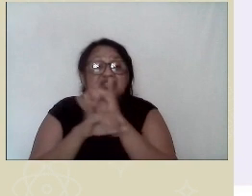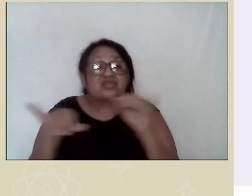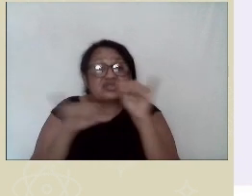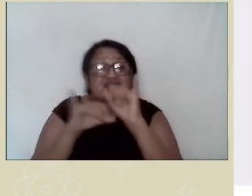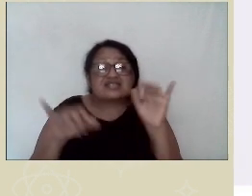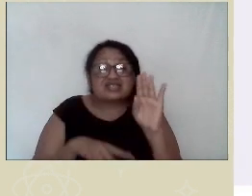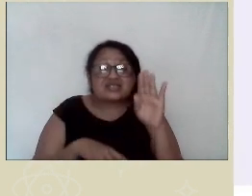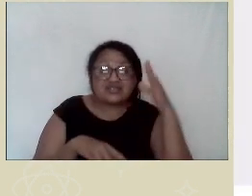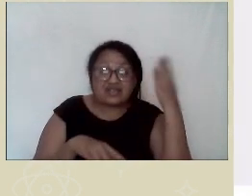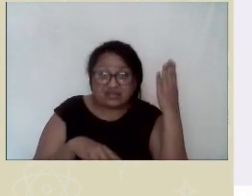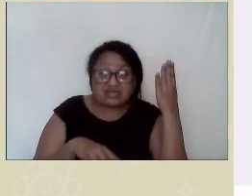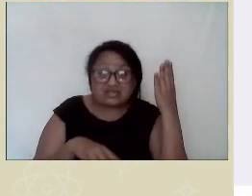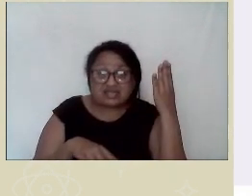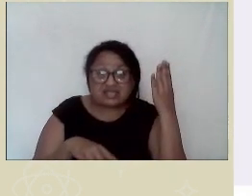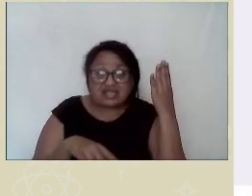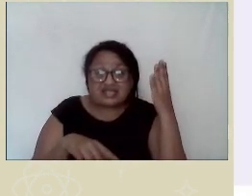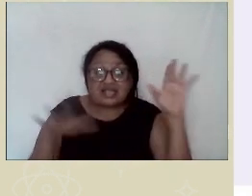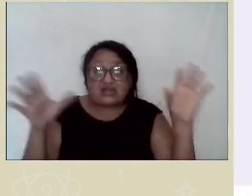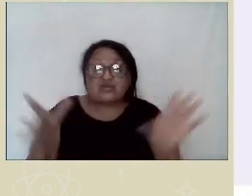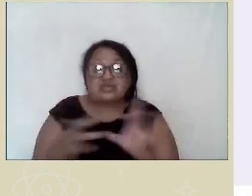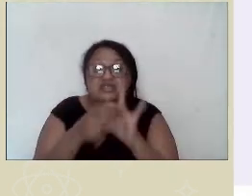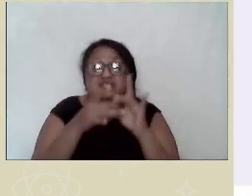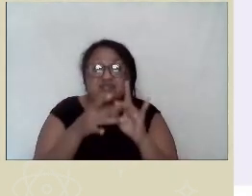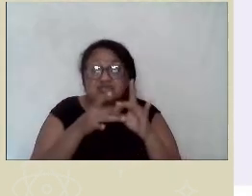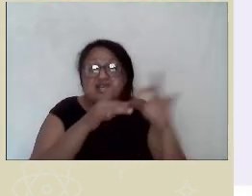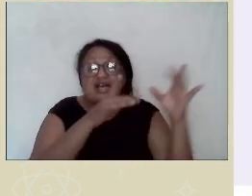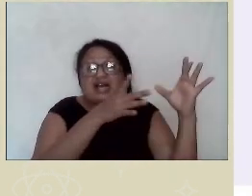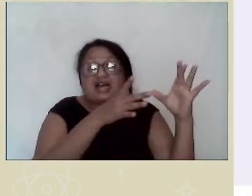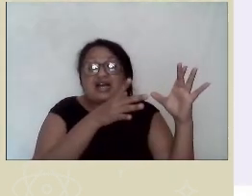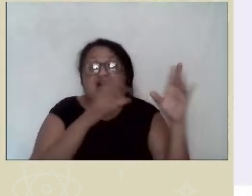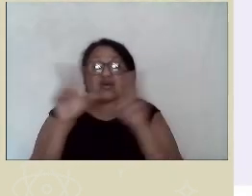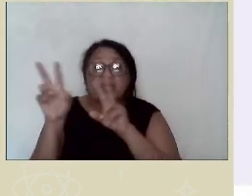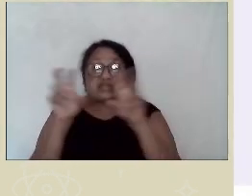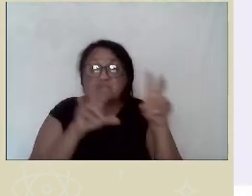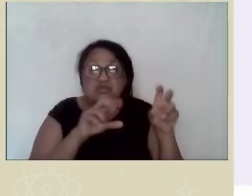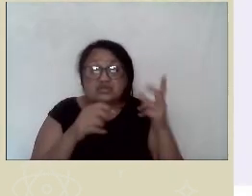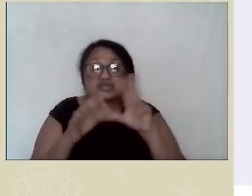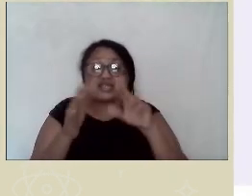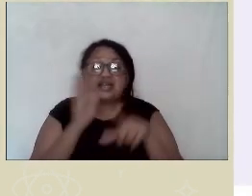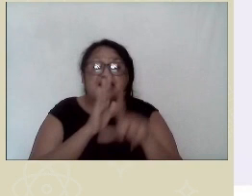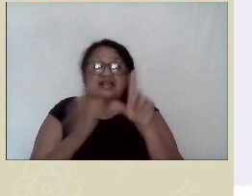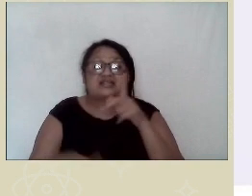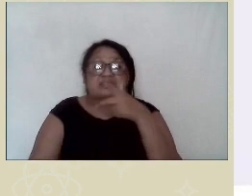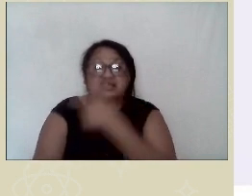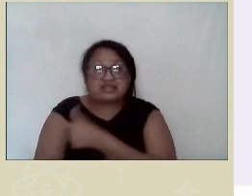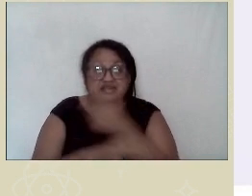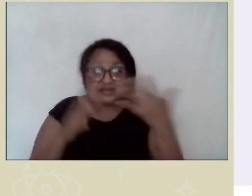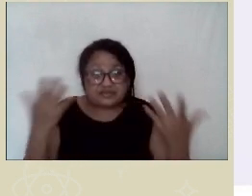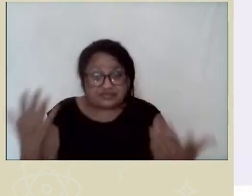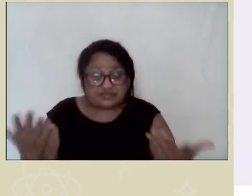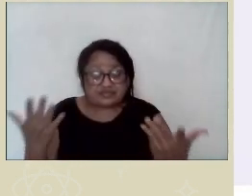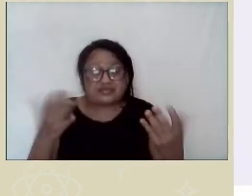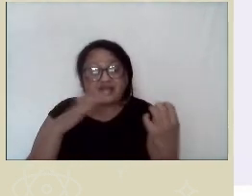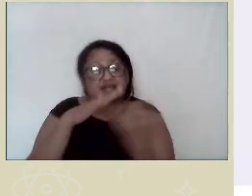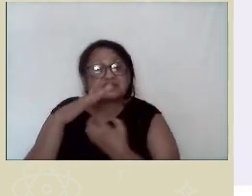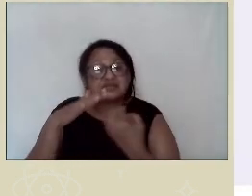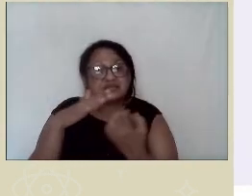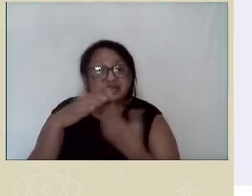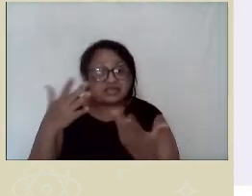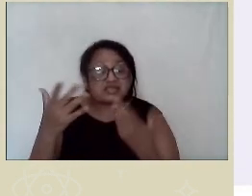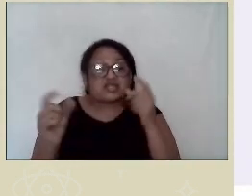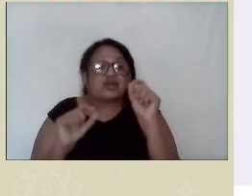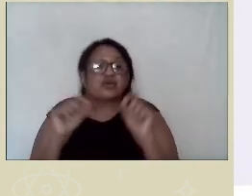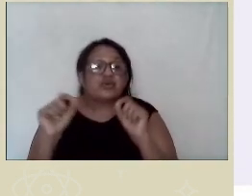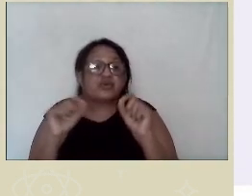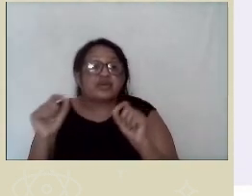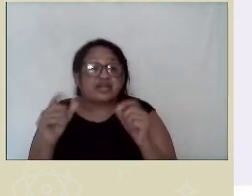multimilionários dos Estados Unidos ligados a empresas como a Antivax Watch era de fato esses 12